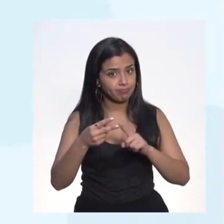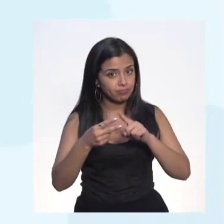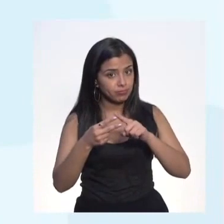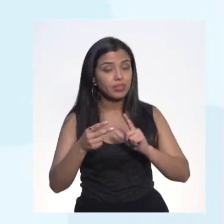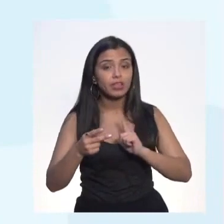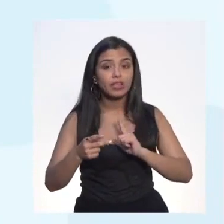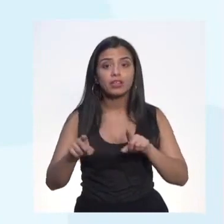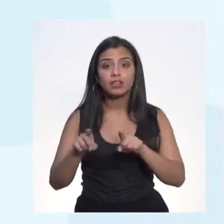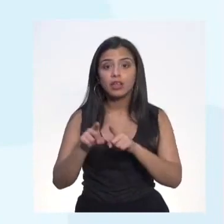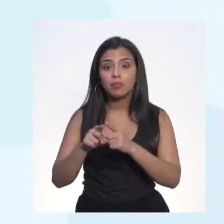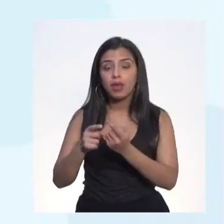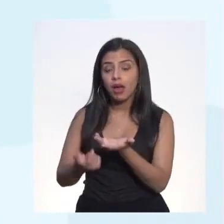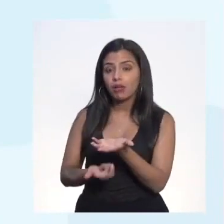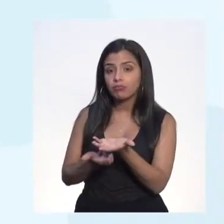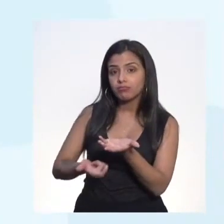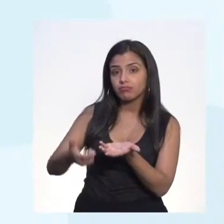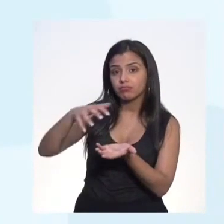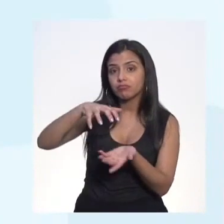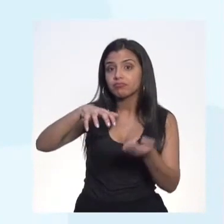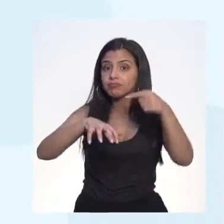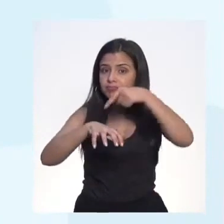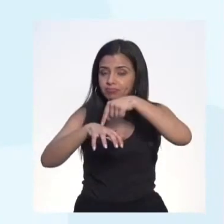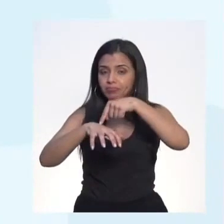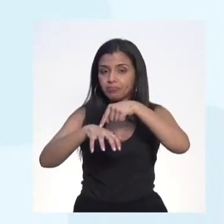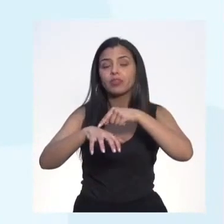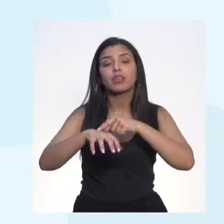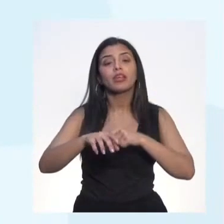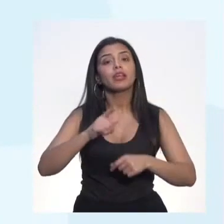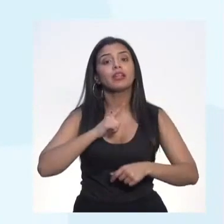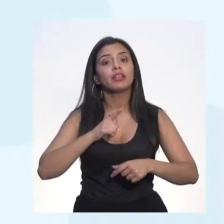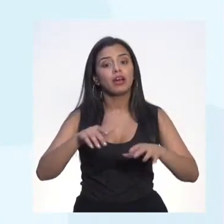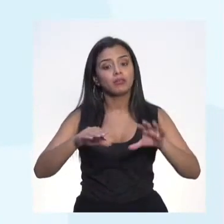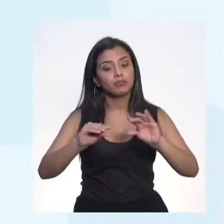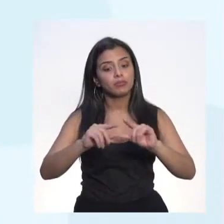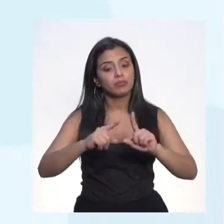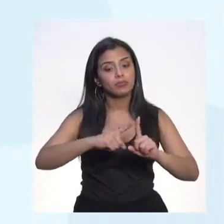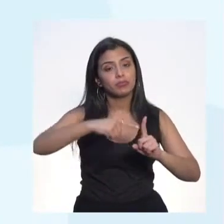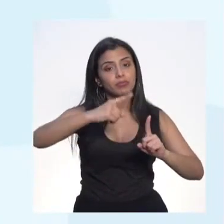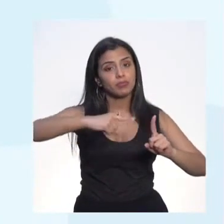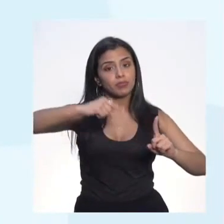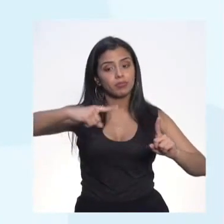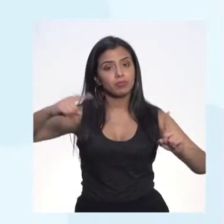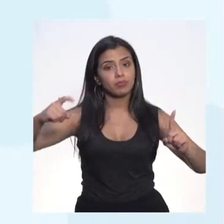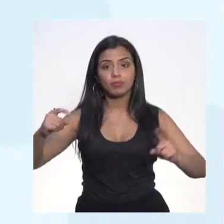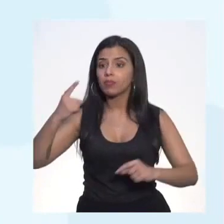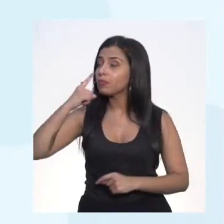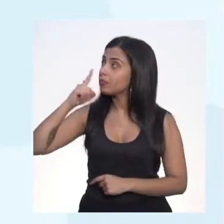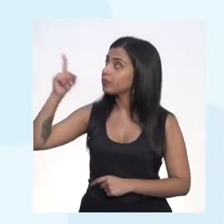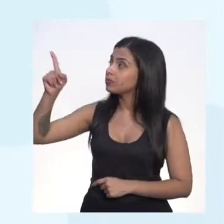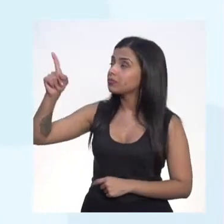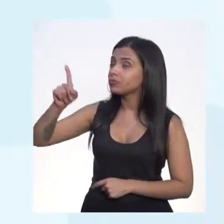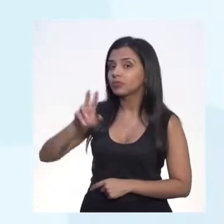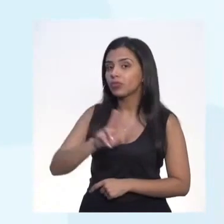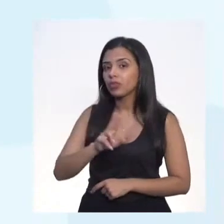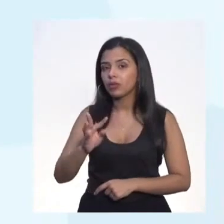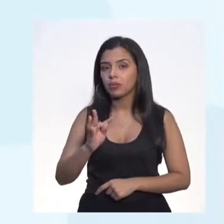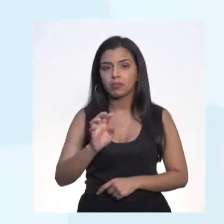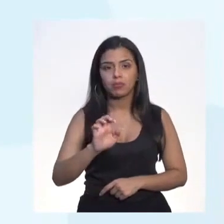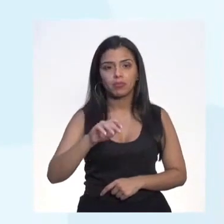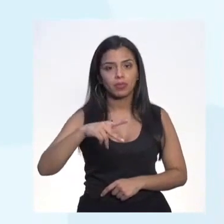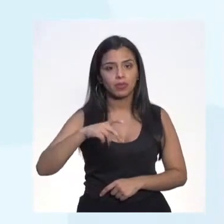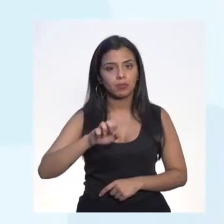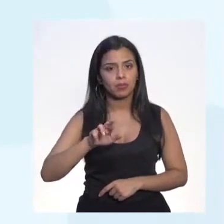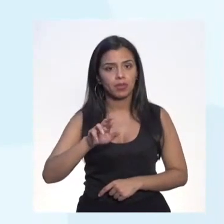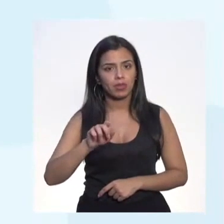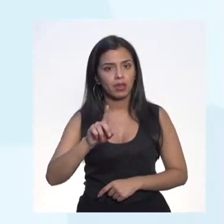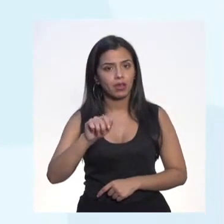polos, né, e entre essas 2 zonas aí nós vamos ter as zonas temperadas. Agora é lógico, né, a